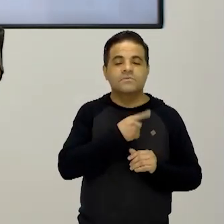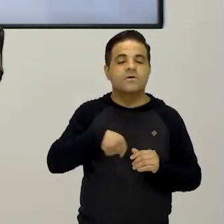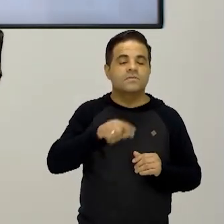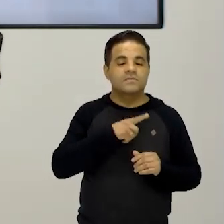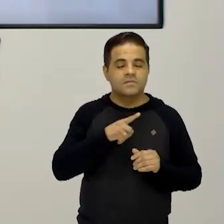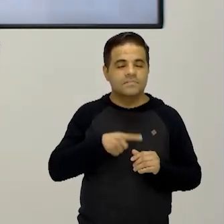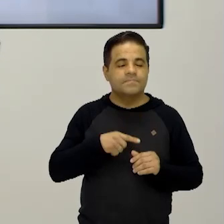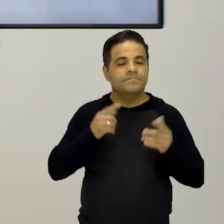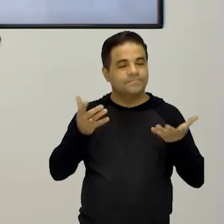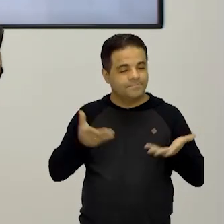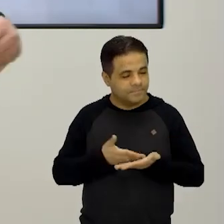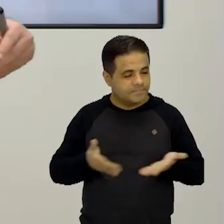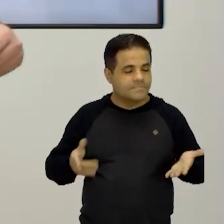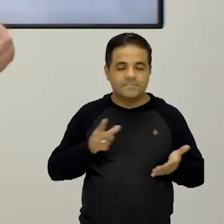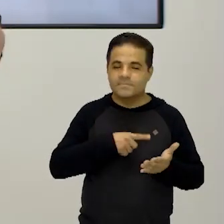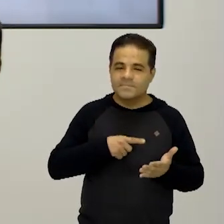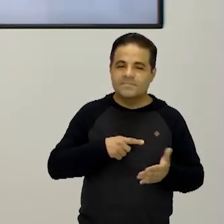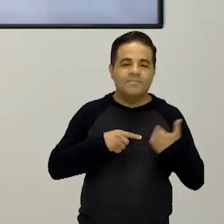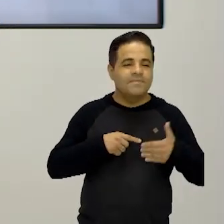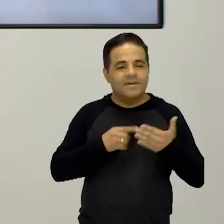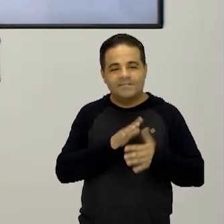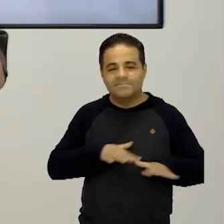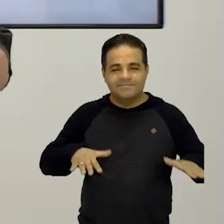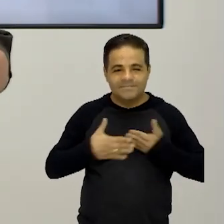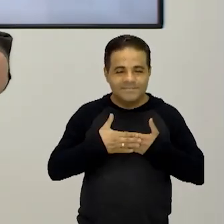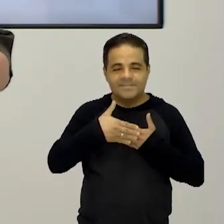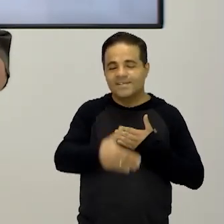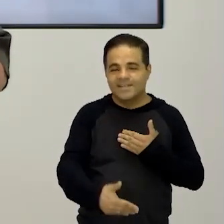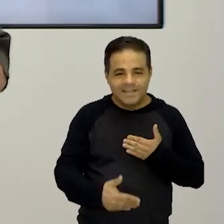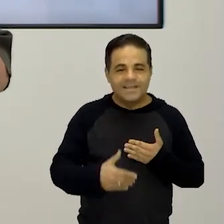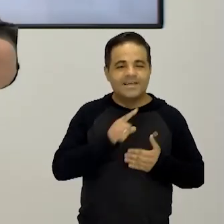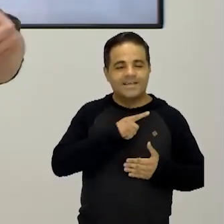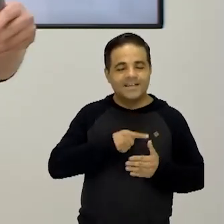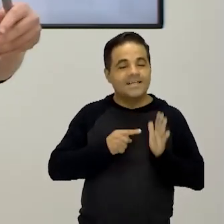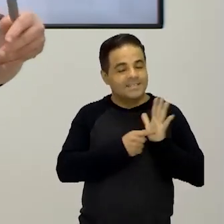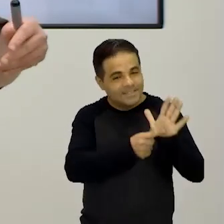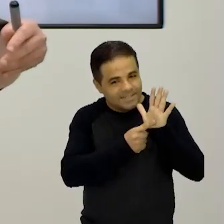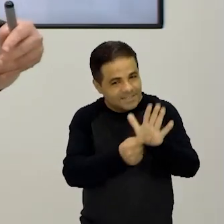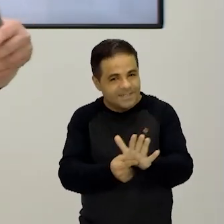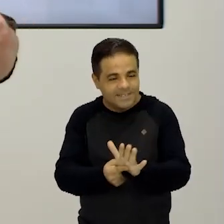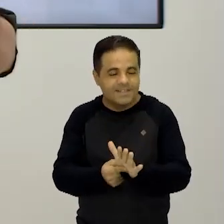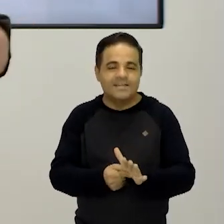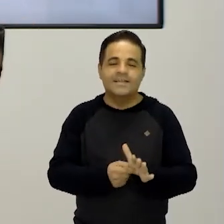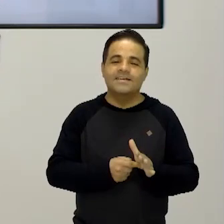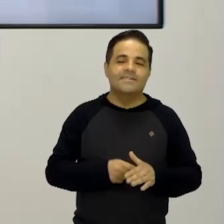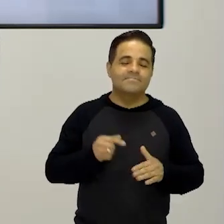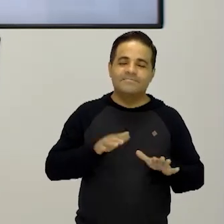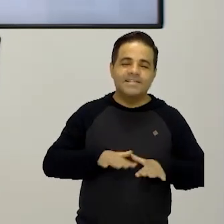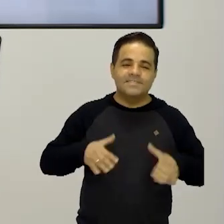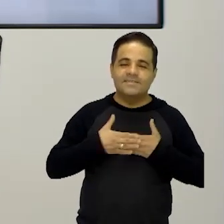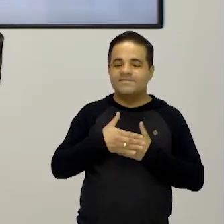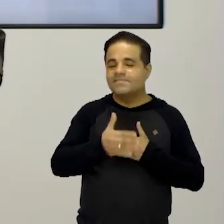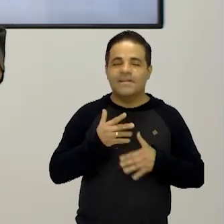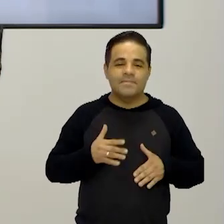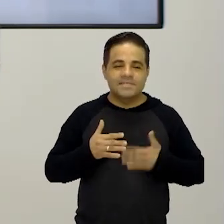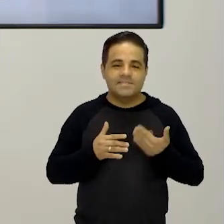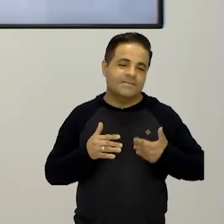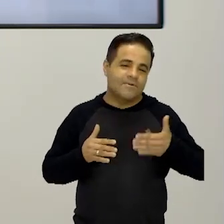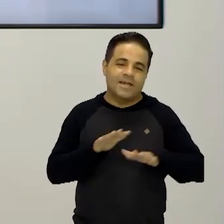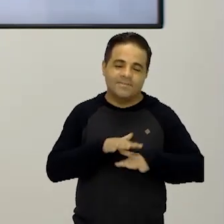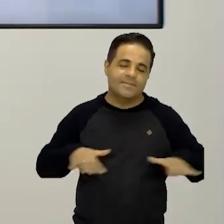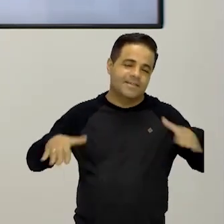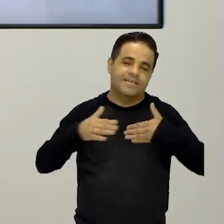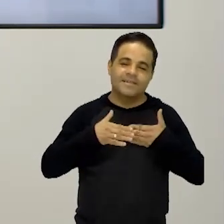aí o S junto com o the na frente, né, o artigo the, aí indicando que eu estou falando no plural, esse adjetivo pátrio, então